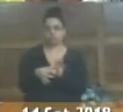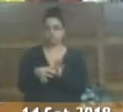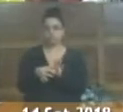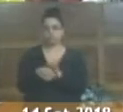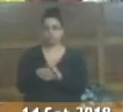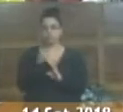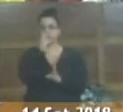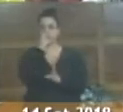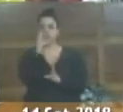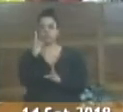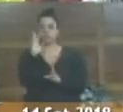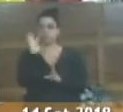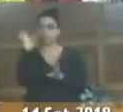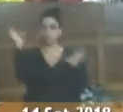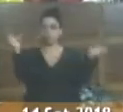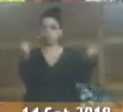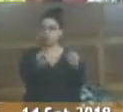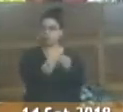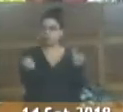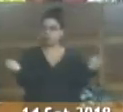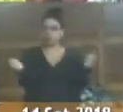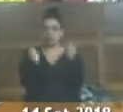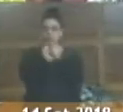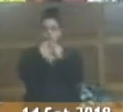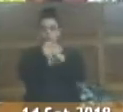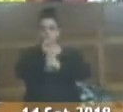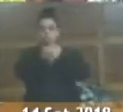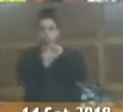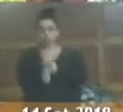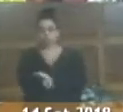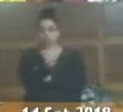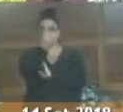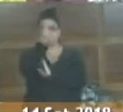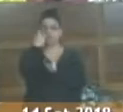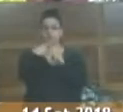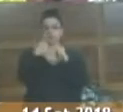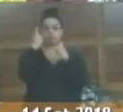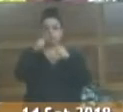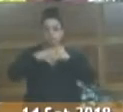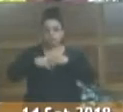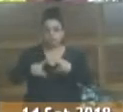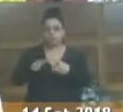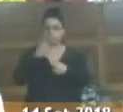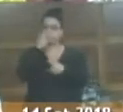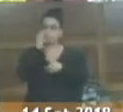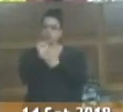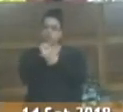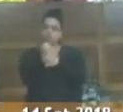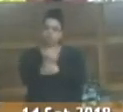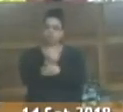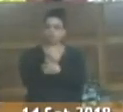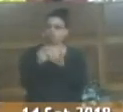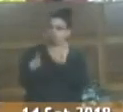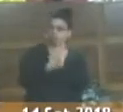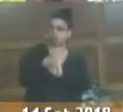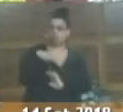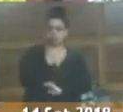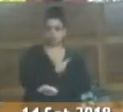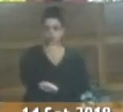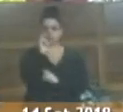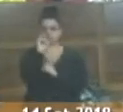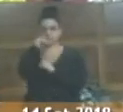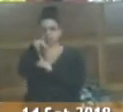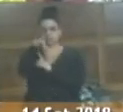só. Juntos seremos um, né? A gente protegeu o que é nosso. O INEA